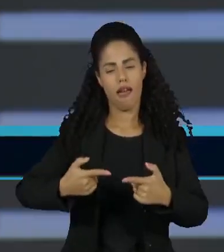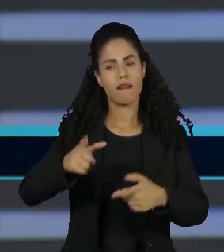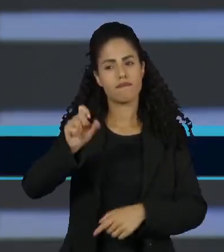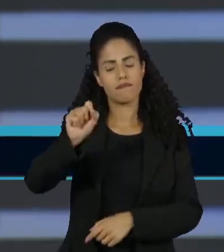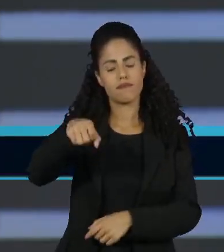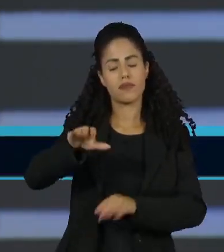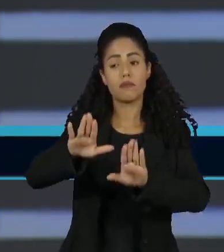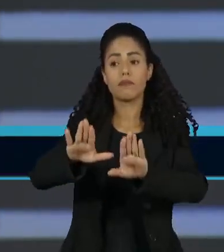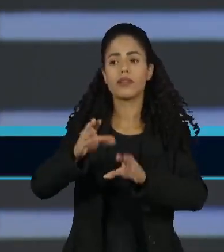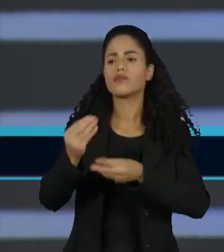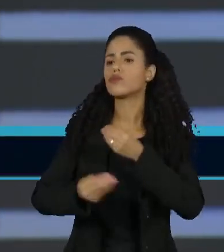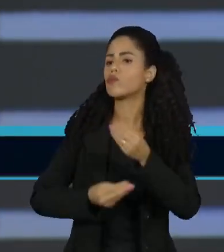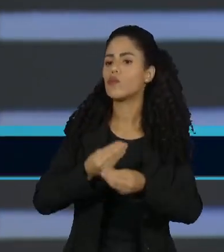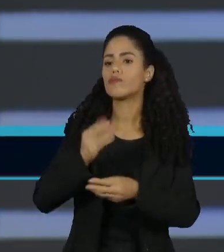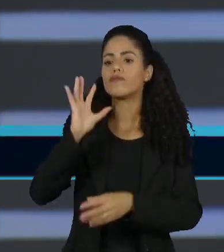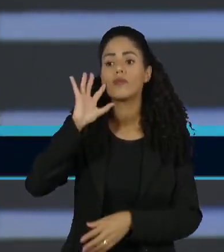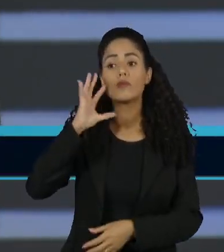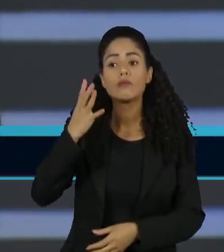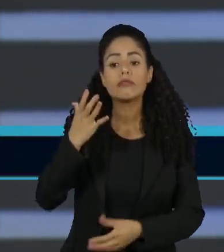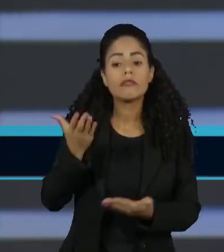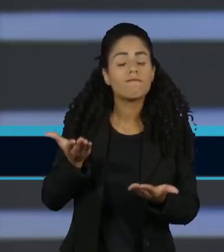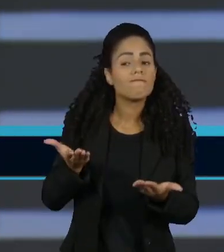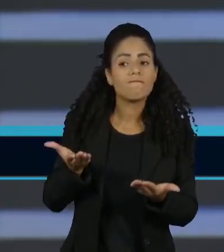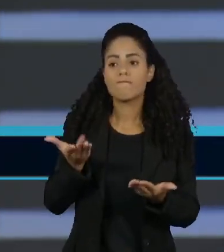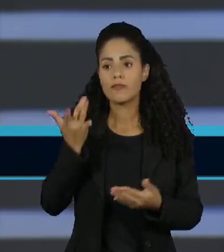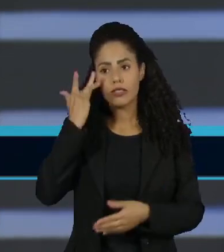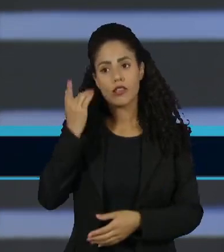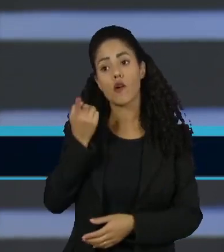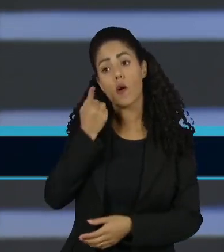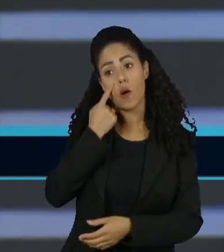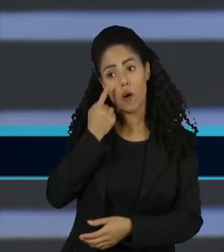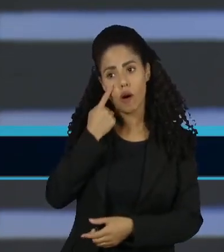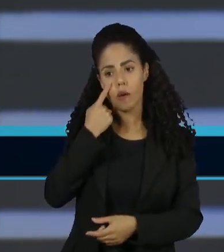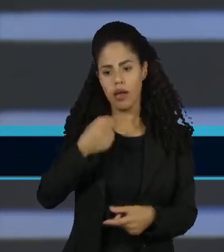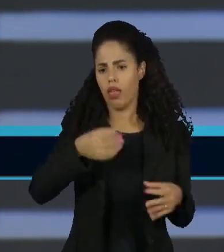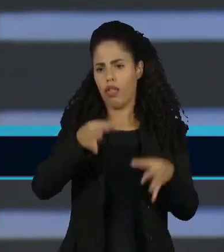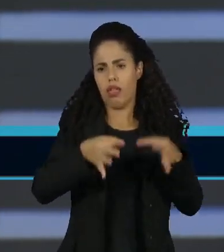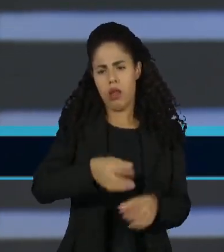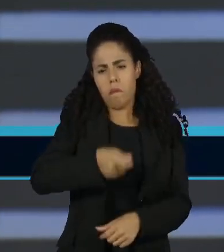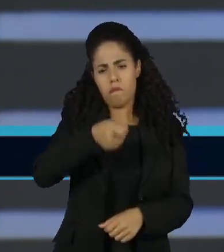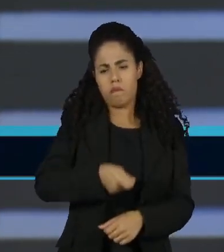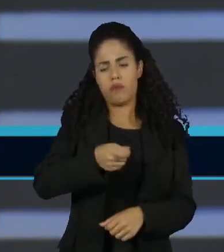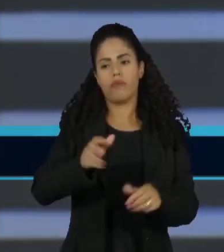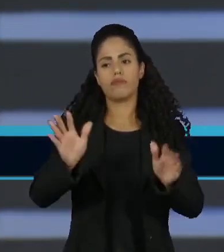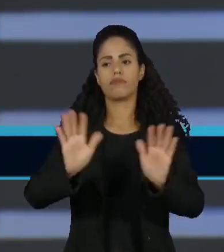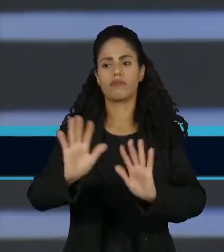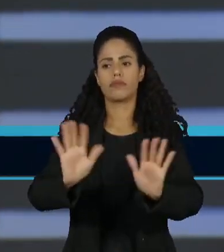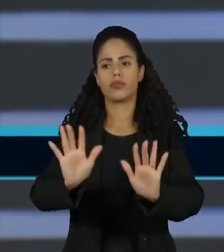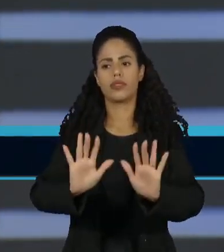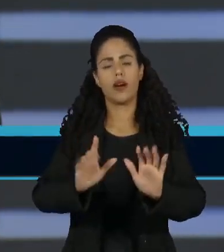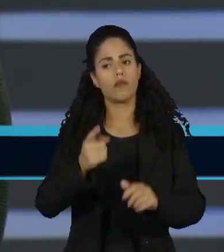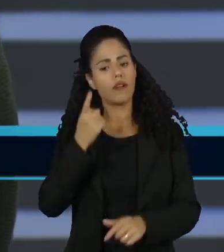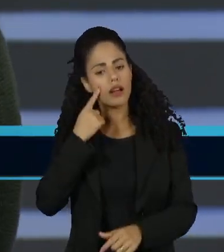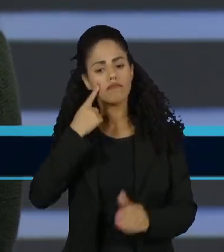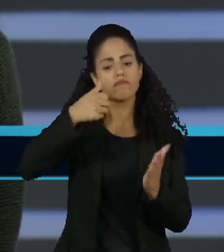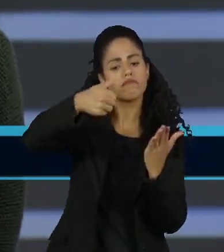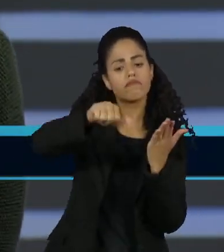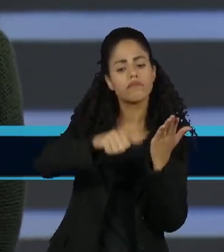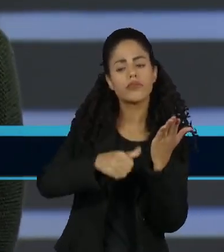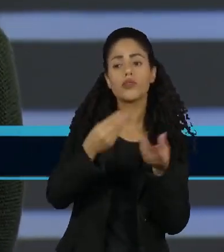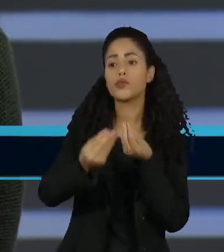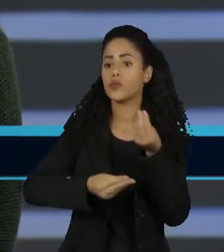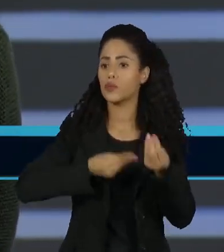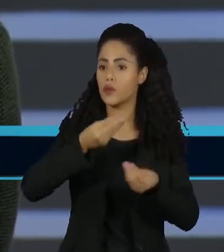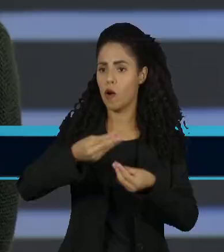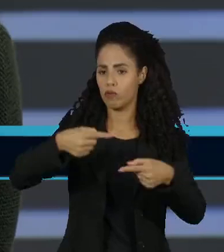que isto vai resultar, vejamos, também não é um juízo estritamente técnico, é um juízo também